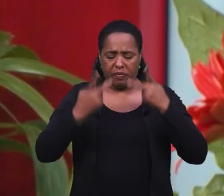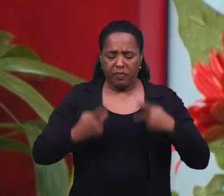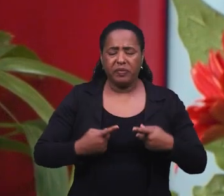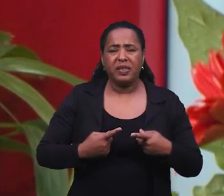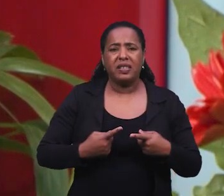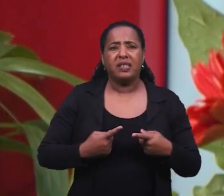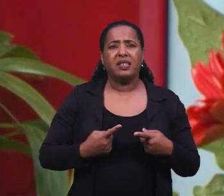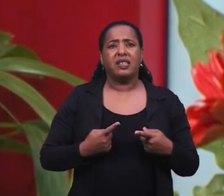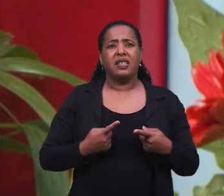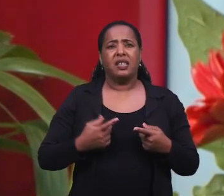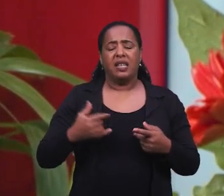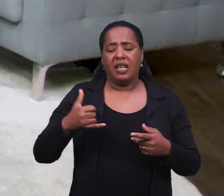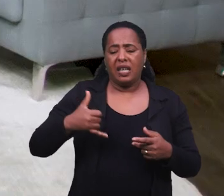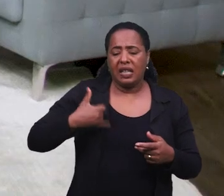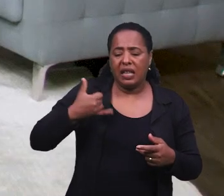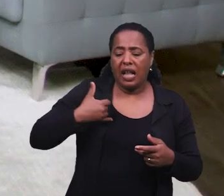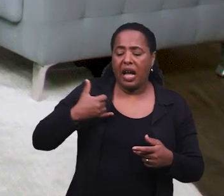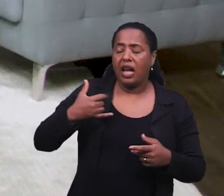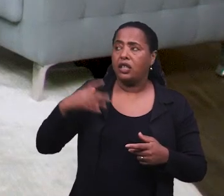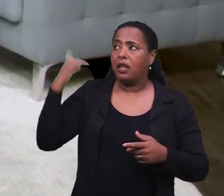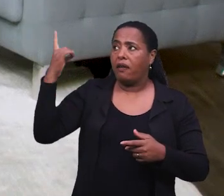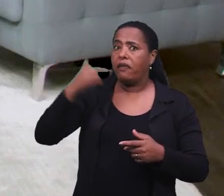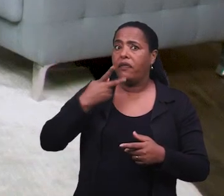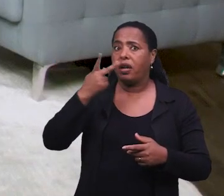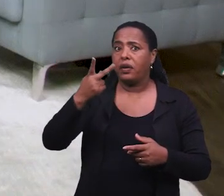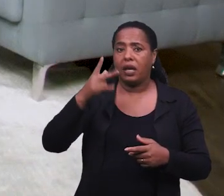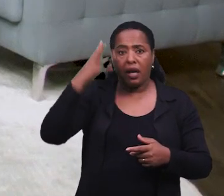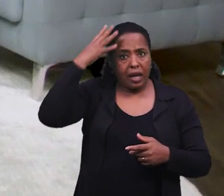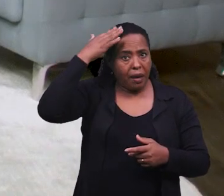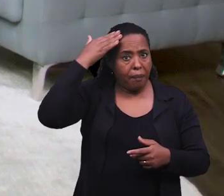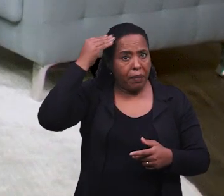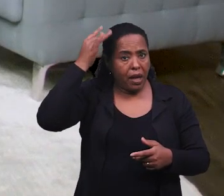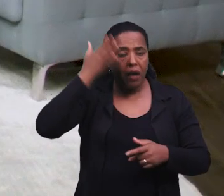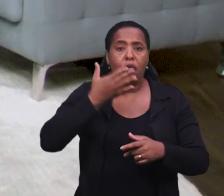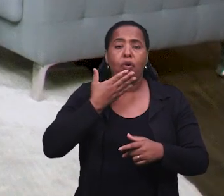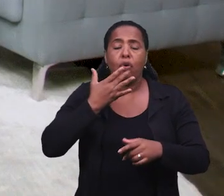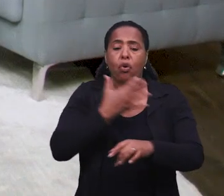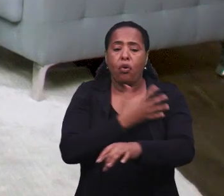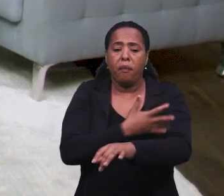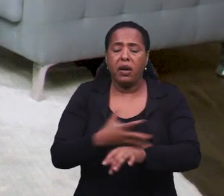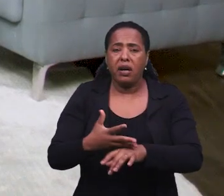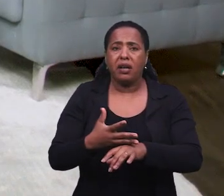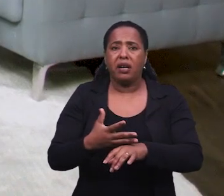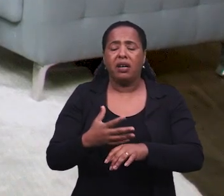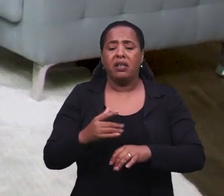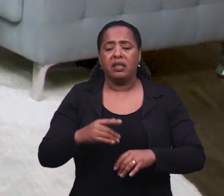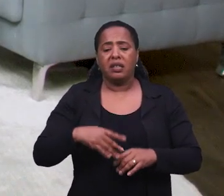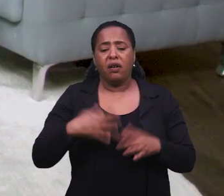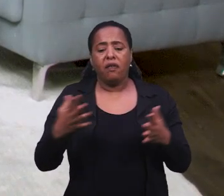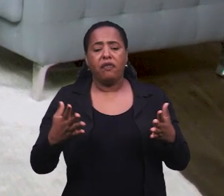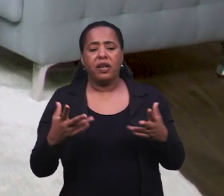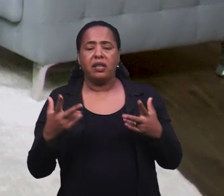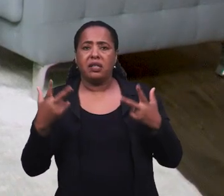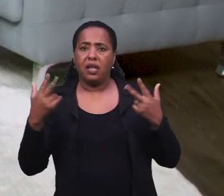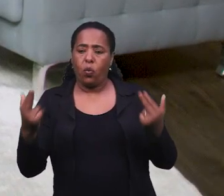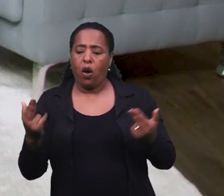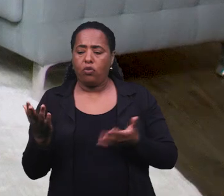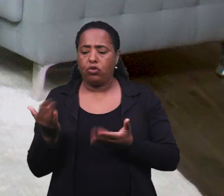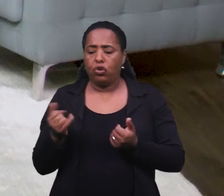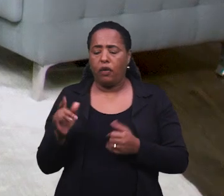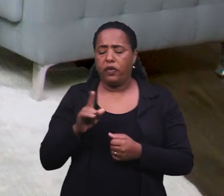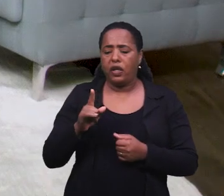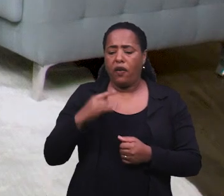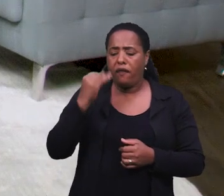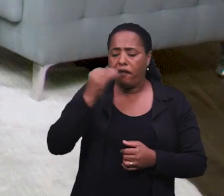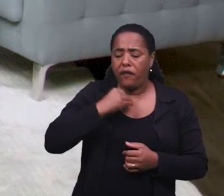força, de ter um Deus que tem cuidado das suas vidas. Glória a Jesus, louvado seja o nome do Senhor.